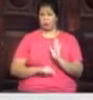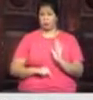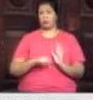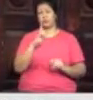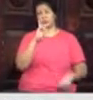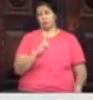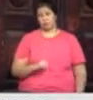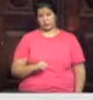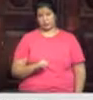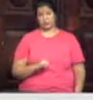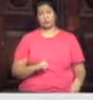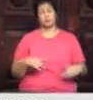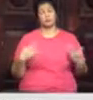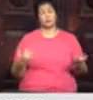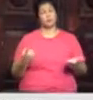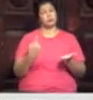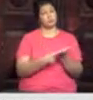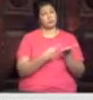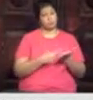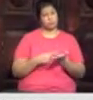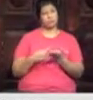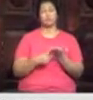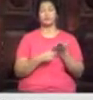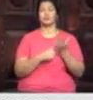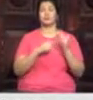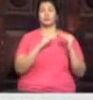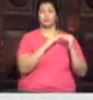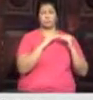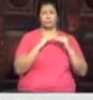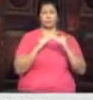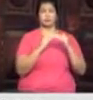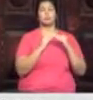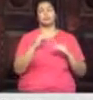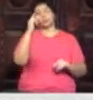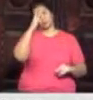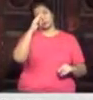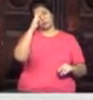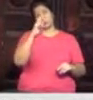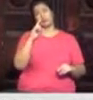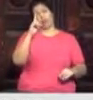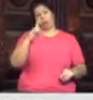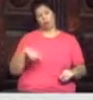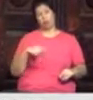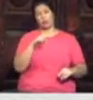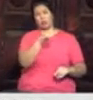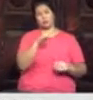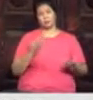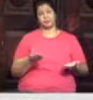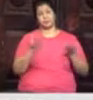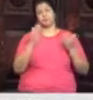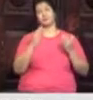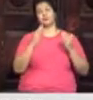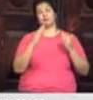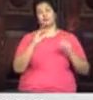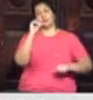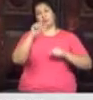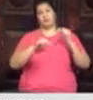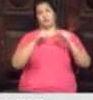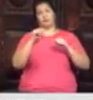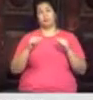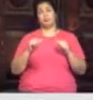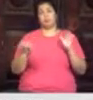direitos. Os acordos ou as convenções coletivas, historicamente, têm como objetivo elevar os patamares civilizatórios mínimos expressos na